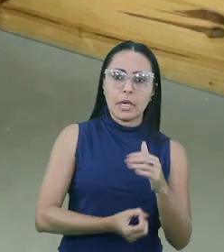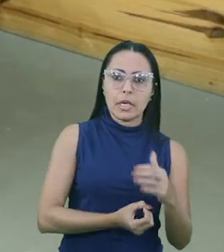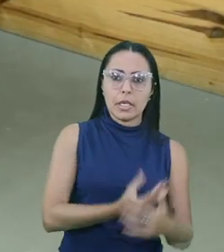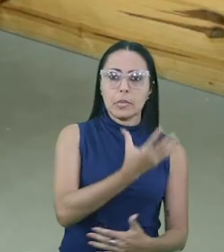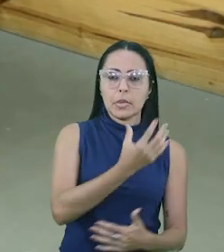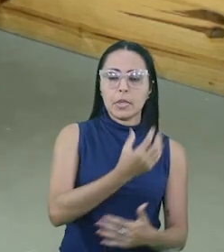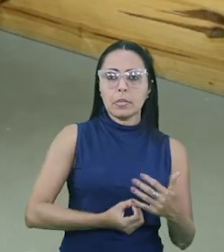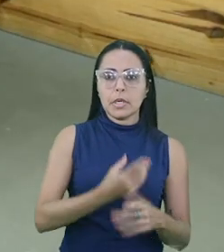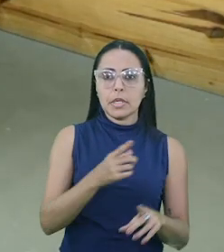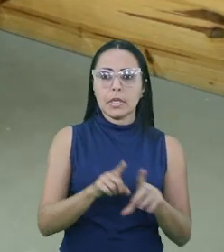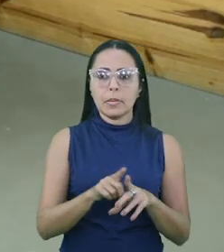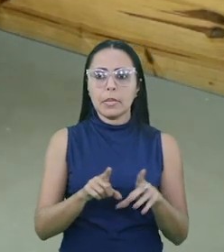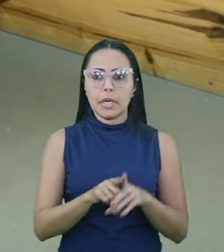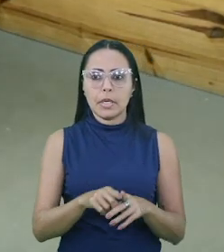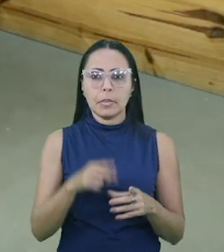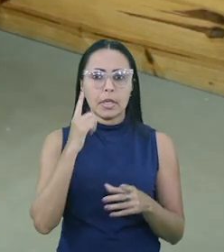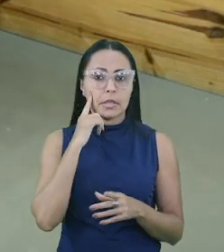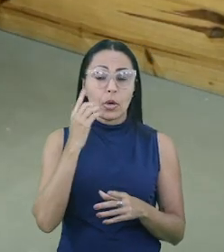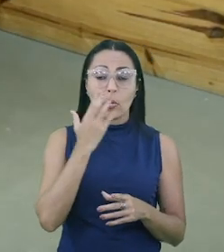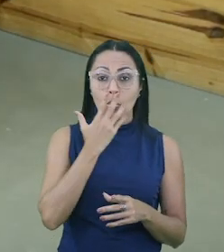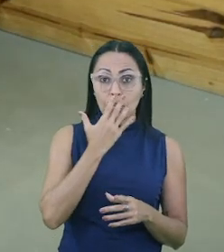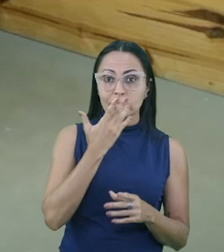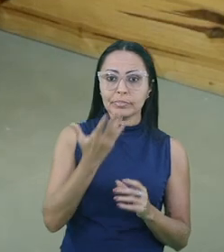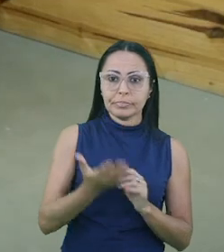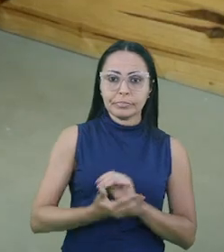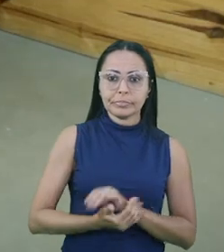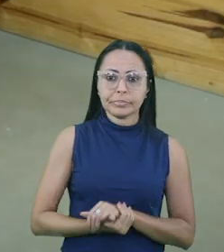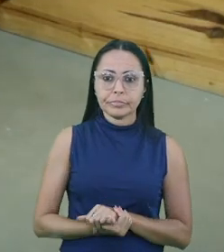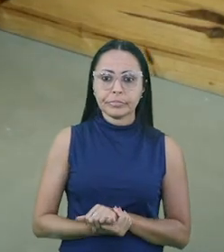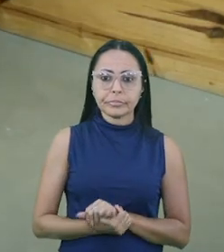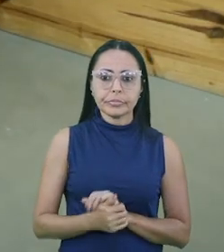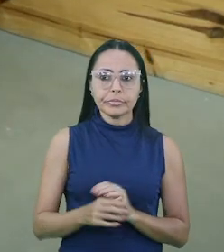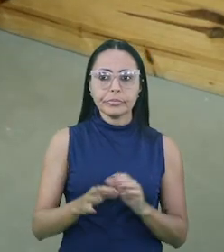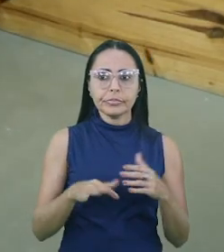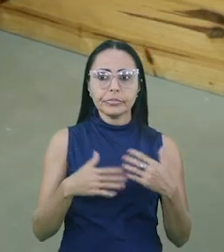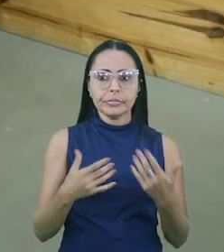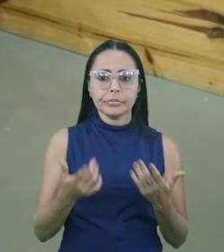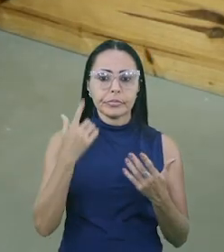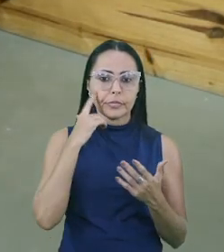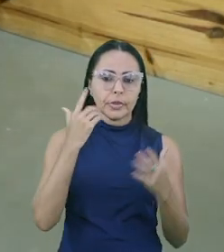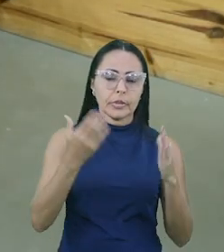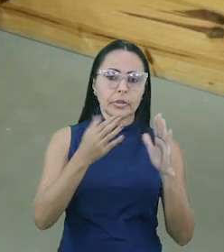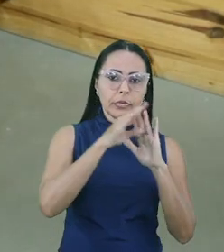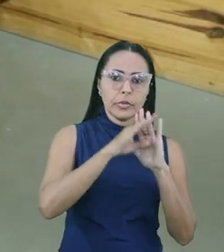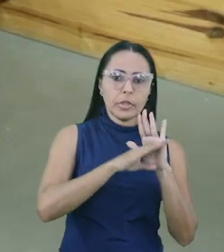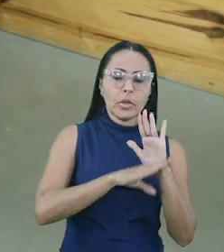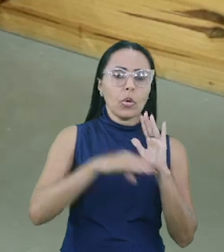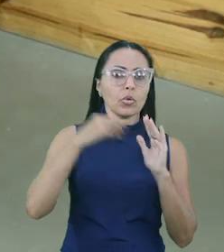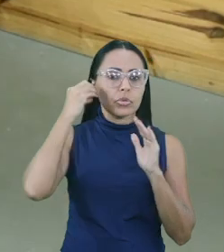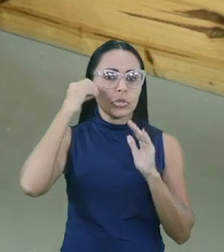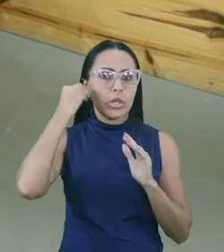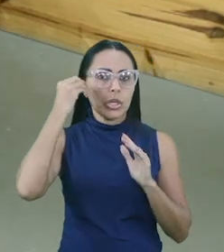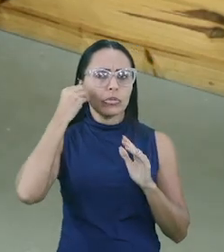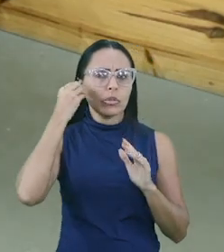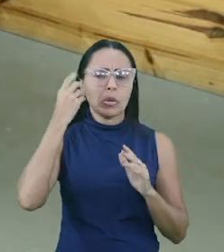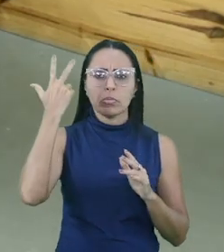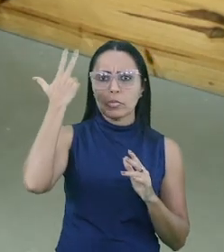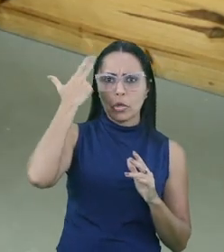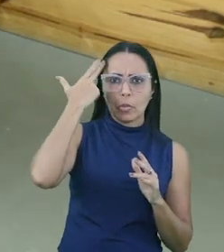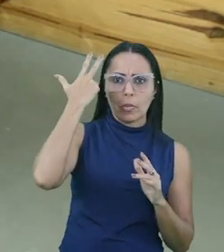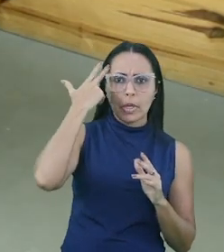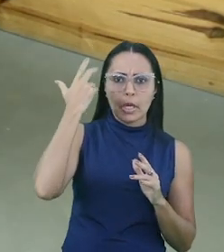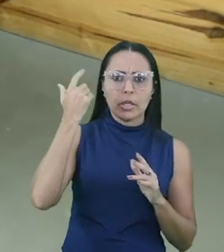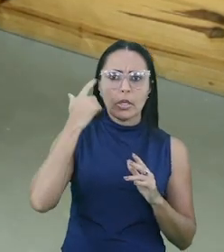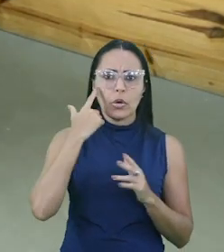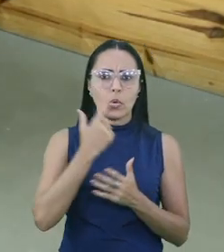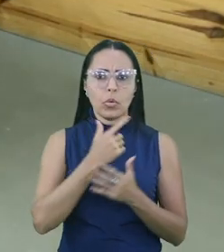mais opacidade para essa cor. Sim. E até definir alguns tons e fazer alguns testes, e para isso geralmente eu uso o Photoshop,